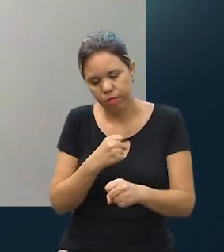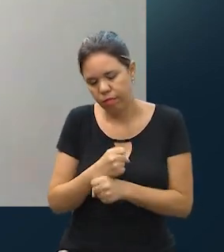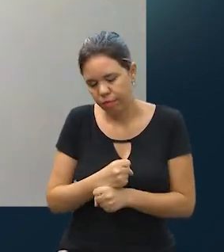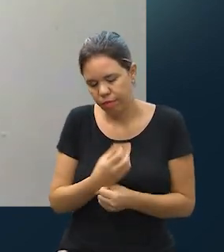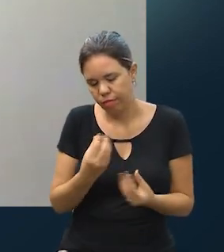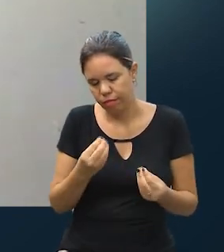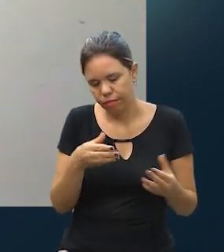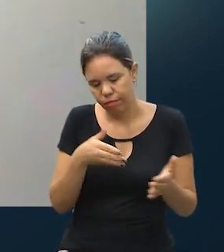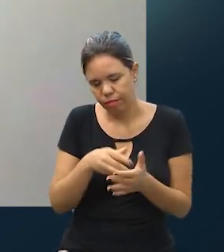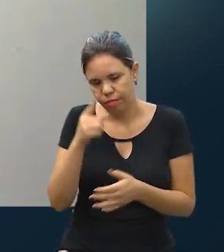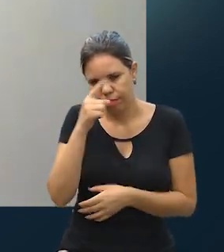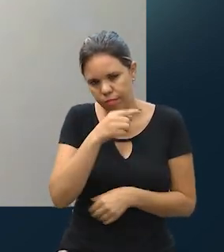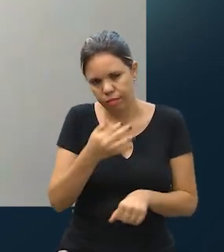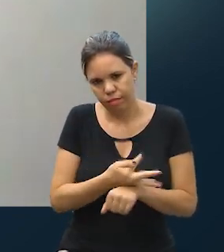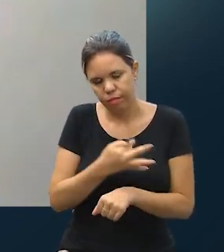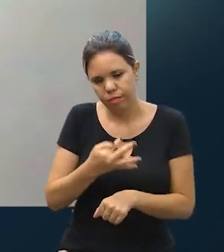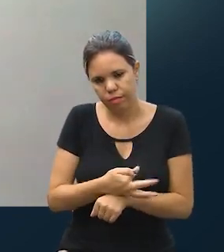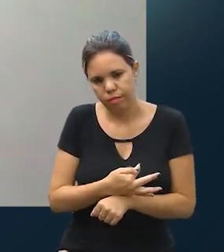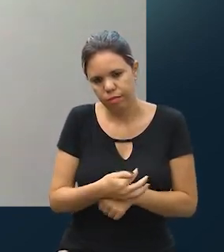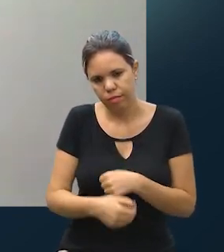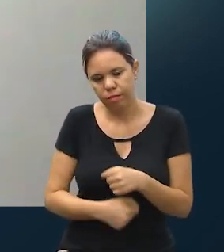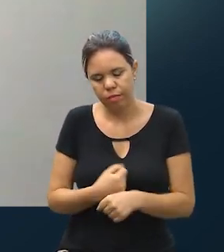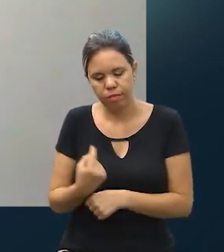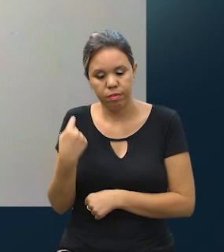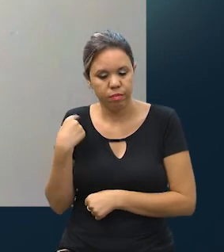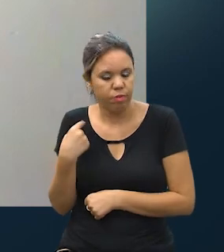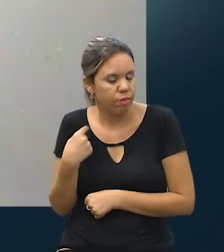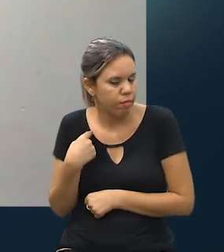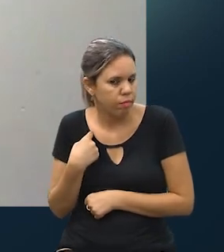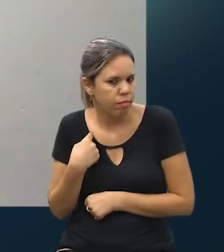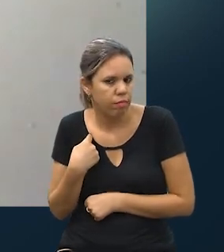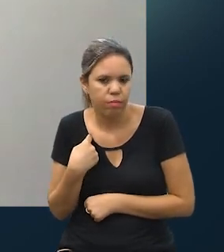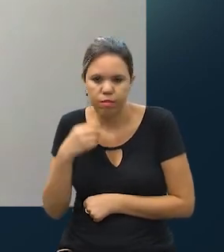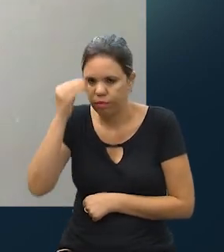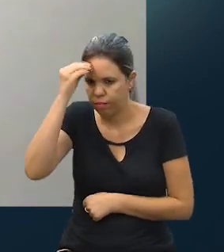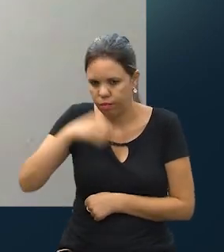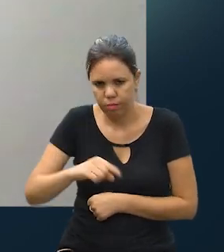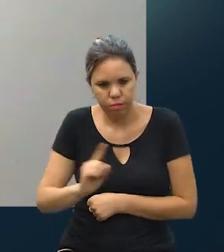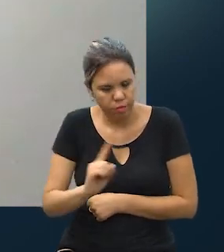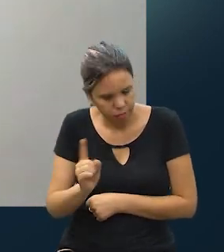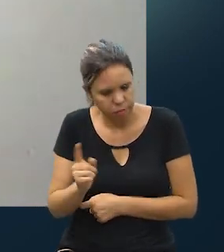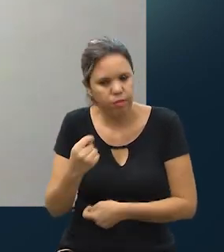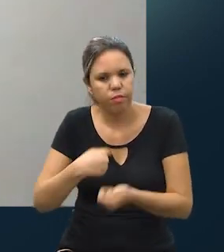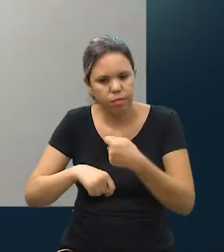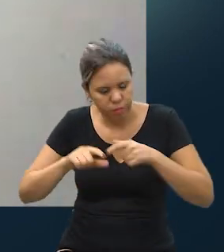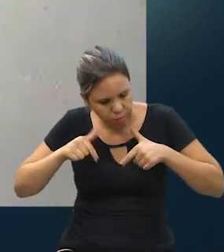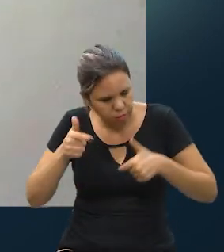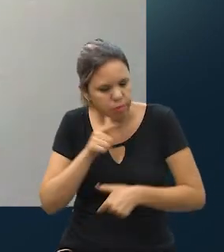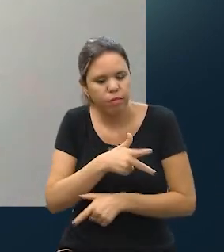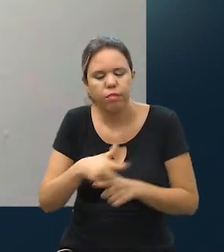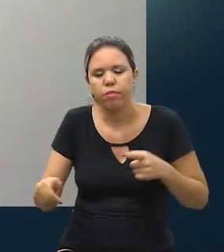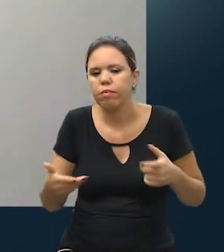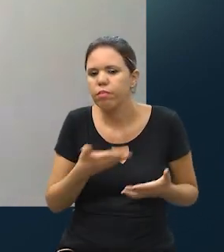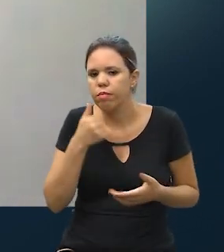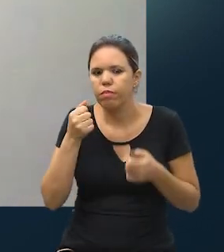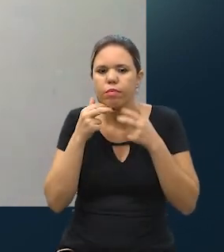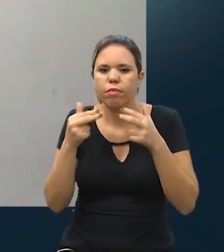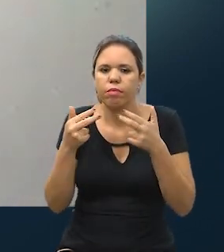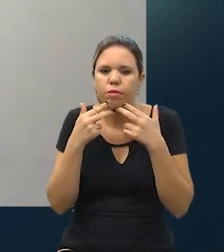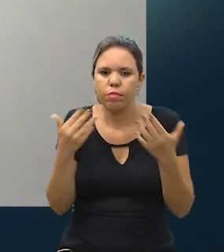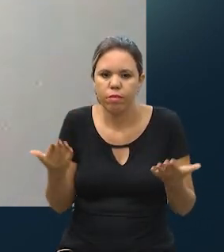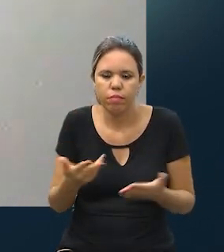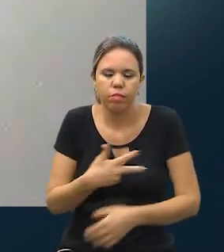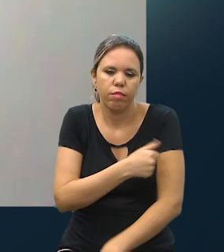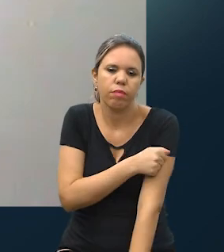faltou foi dificuldade, né? O ano que passou. Então, não desistam, o mercado vai reagir, a gente teve boas notícias hoje